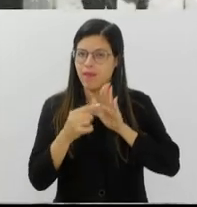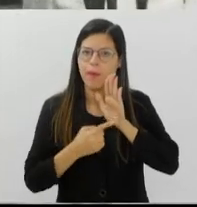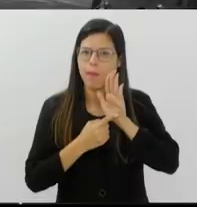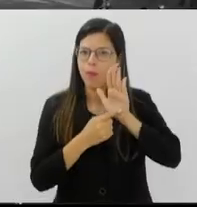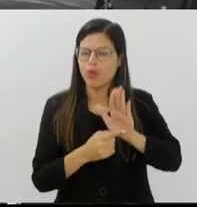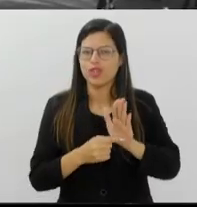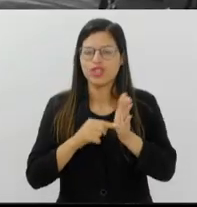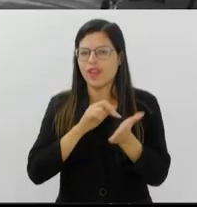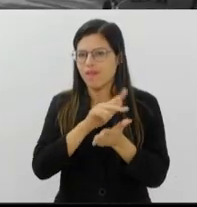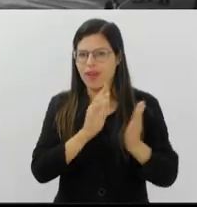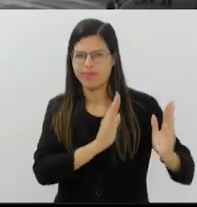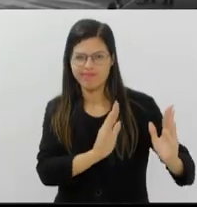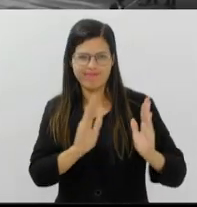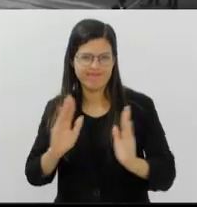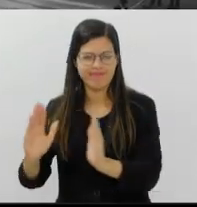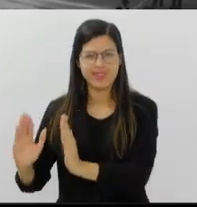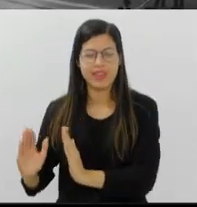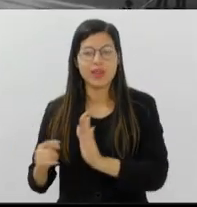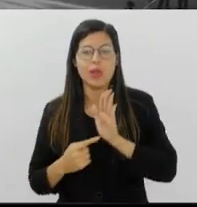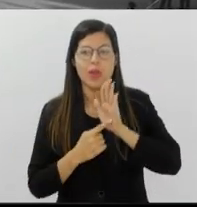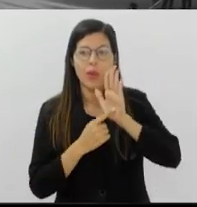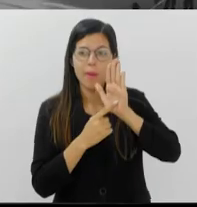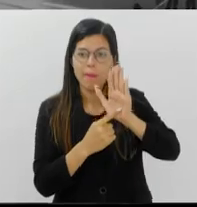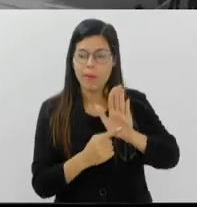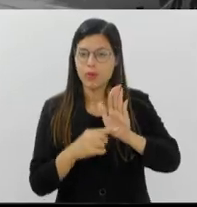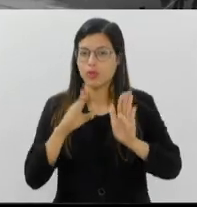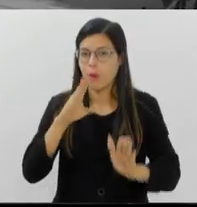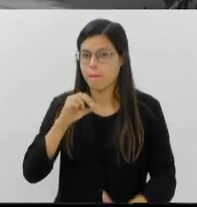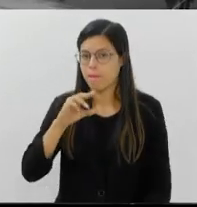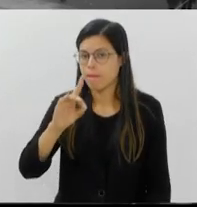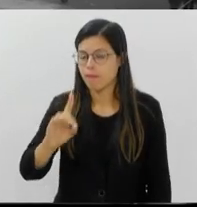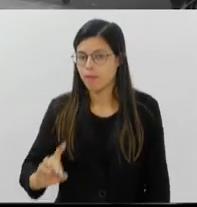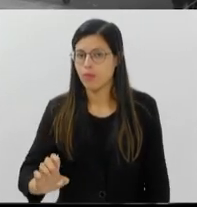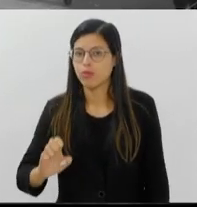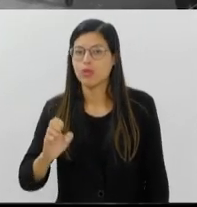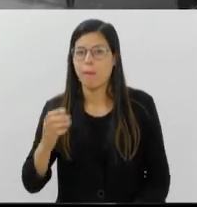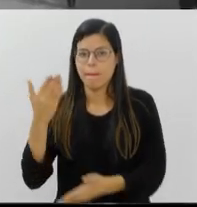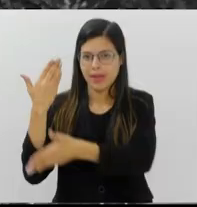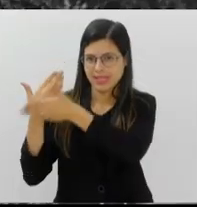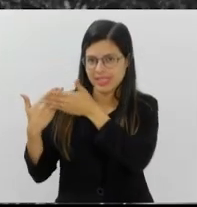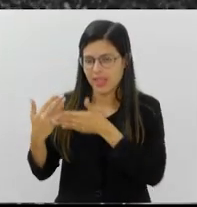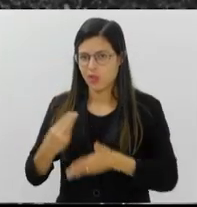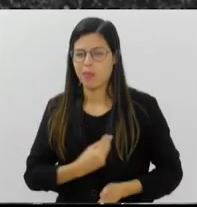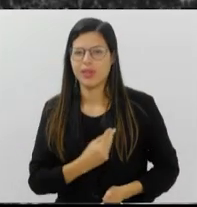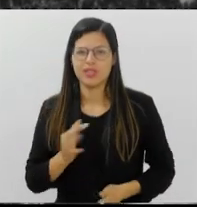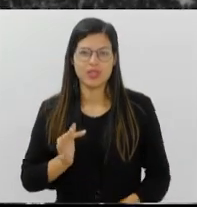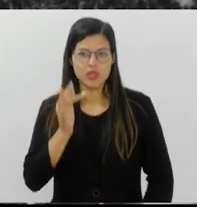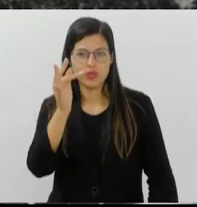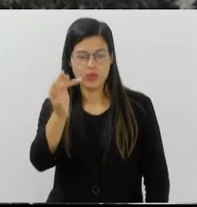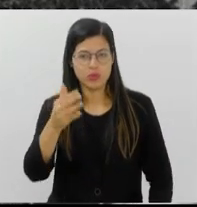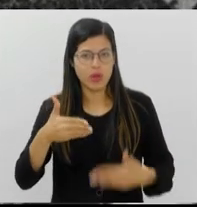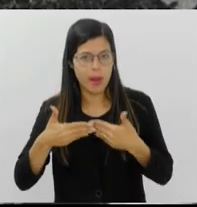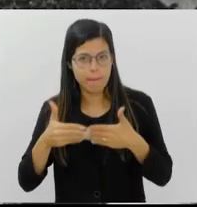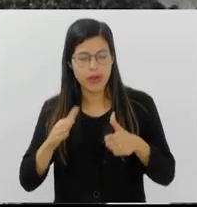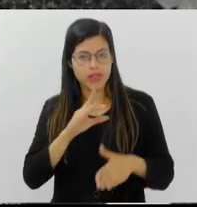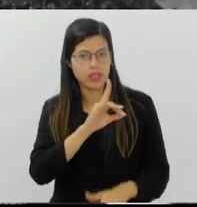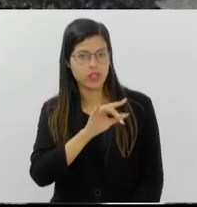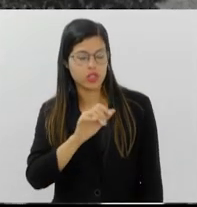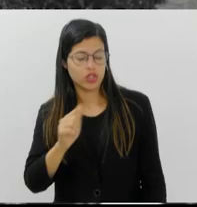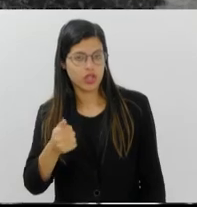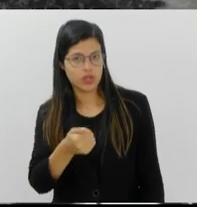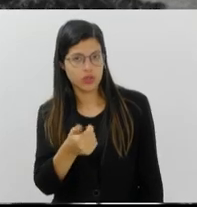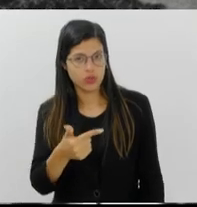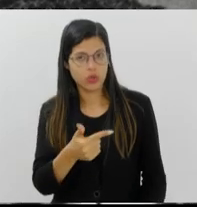várias fases. A mostra multimídia Bondes do Rio de Janeiro, Passado, Presente e Futuro, será inaugurada no próximo dia 12 e